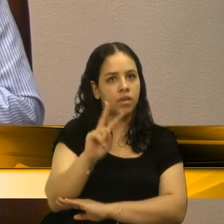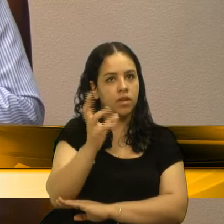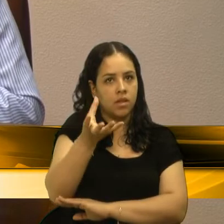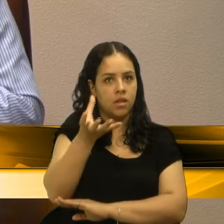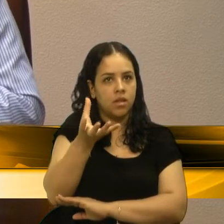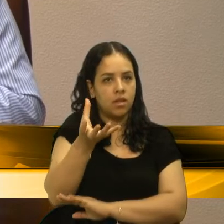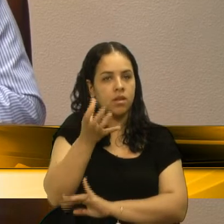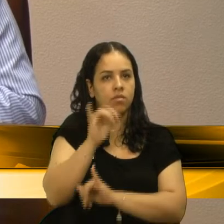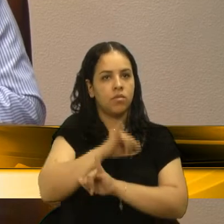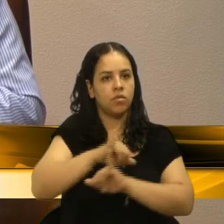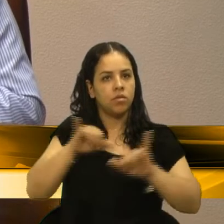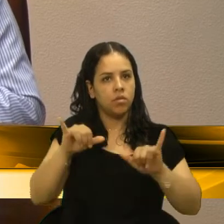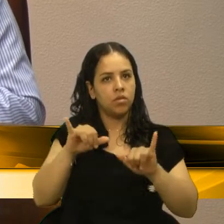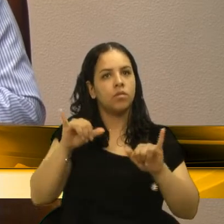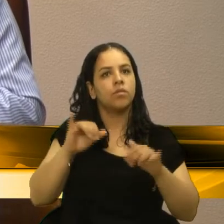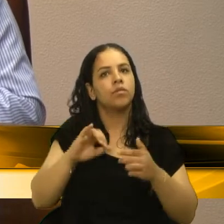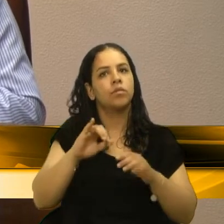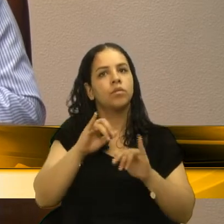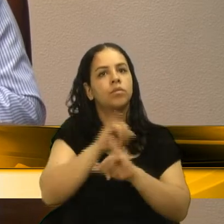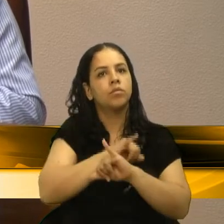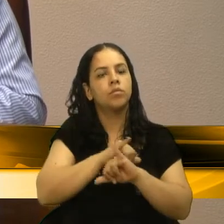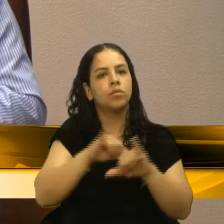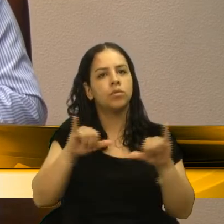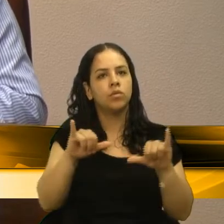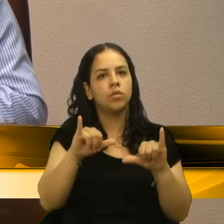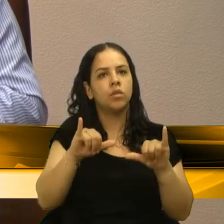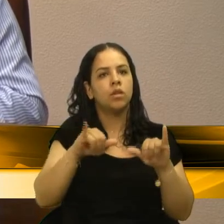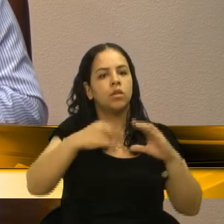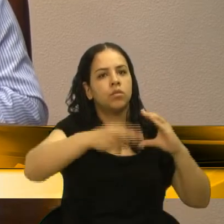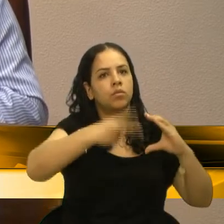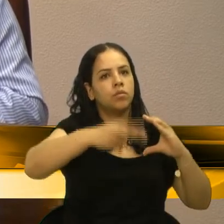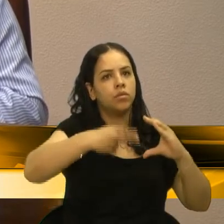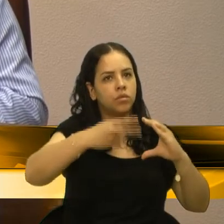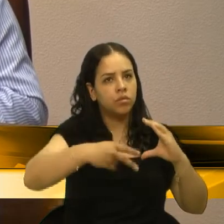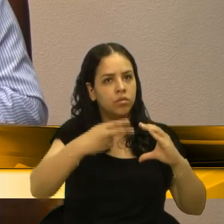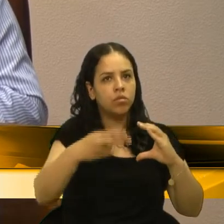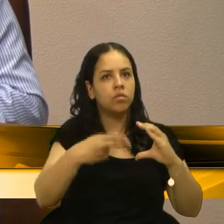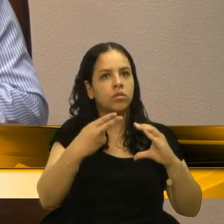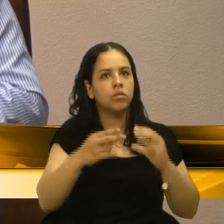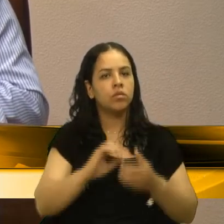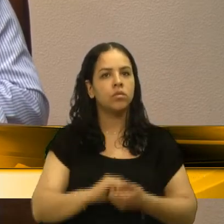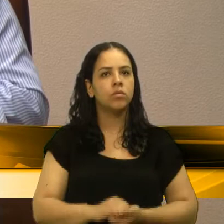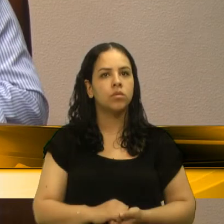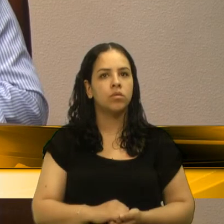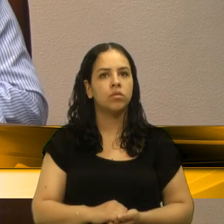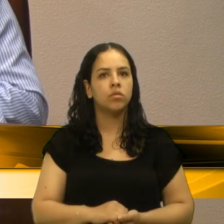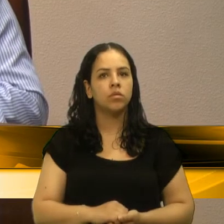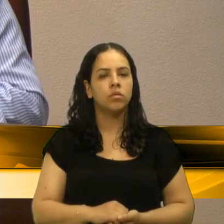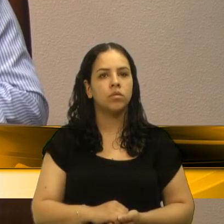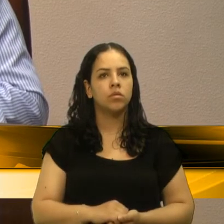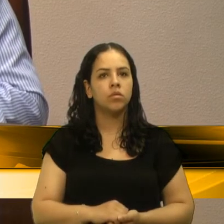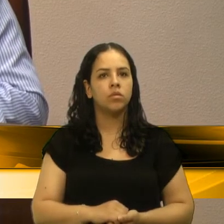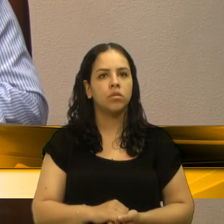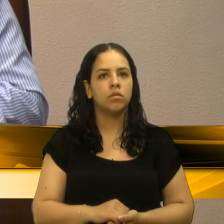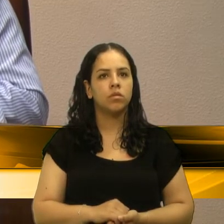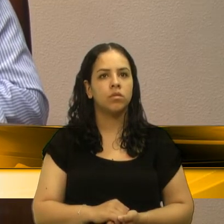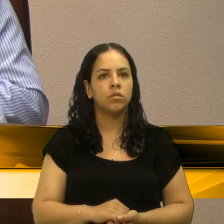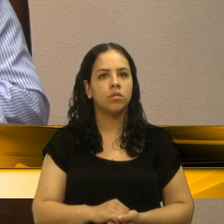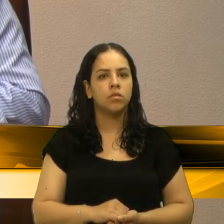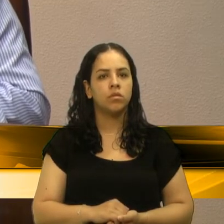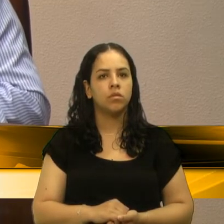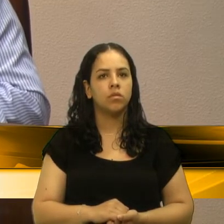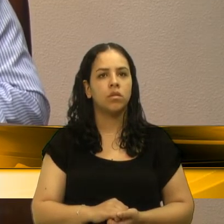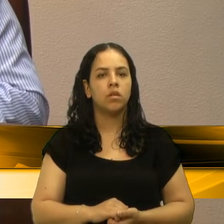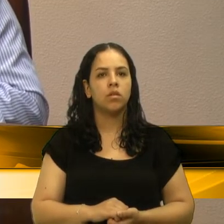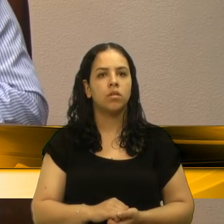se manifestasse acerca das informações que foram prestadas à Câmara de Vereadores por ocasião deste ofício. Senhora Geraldine.